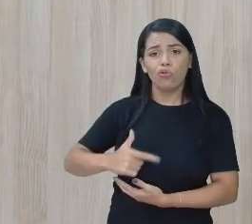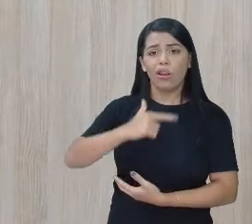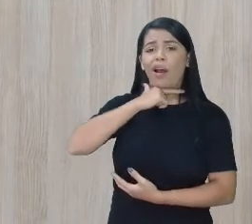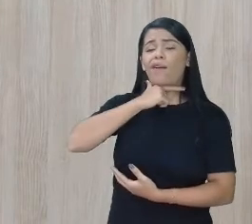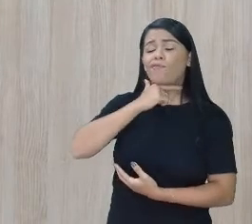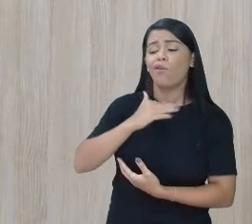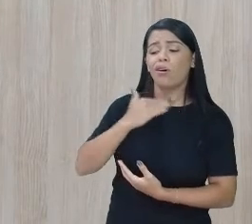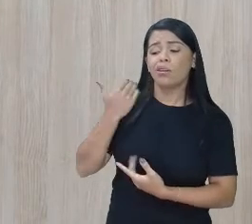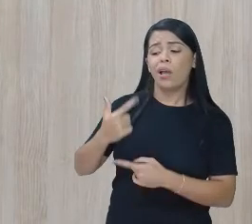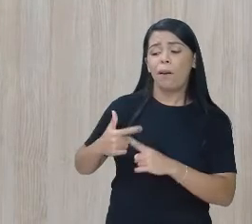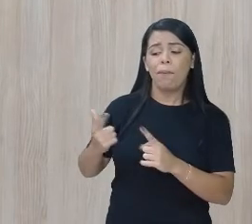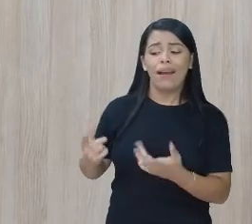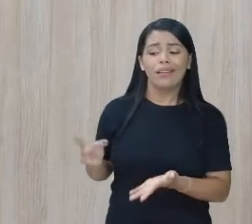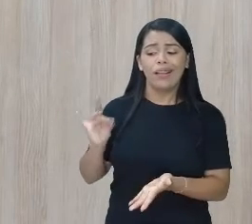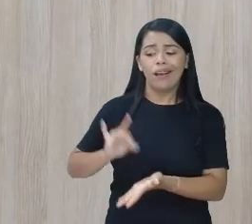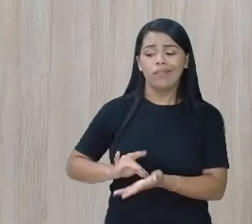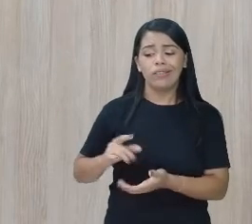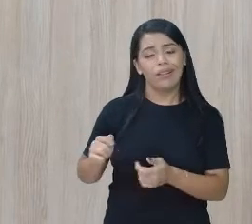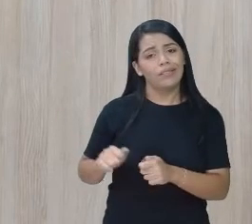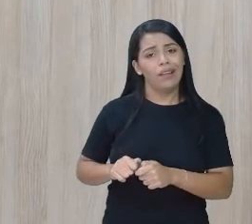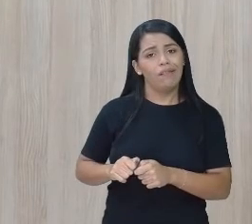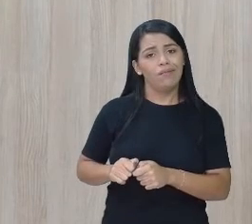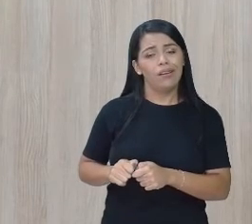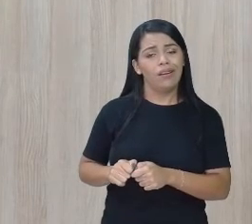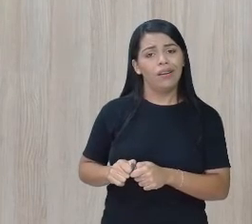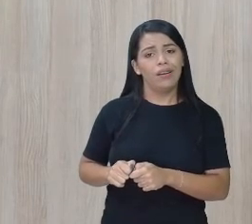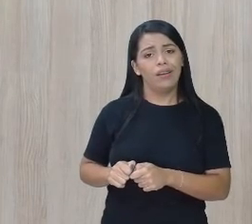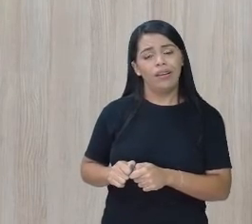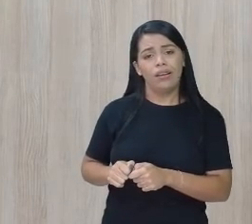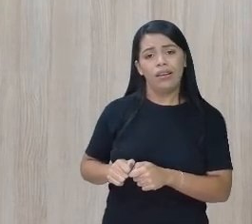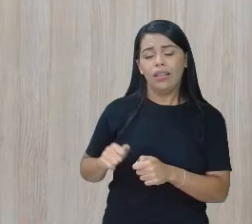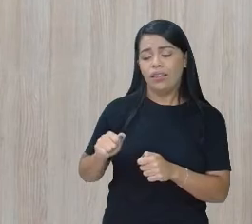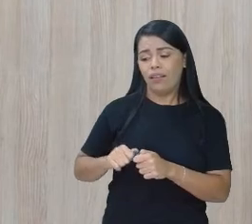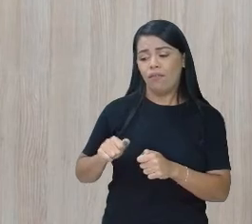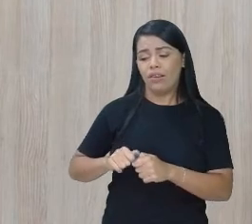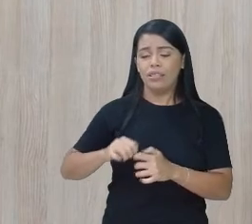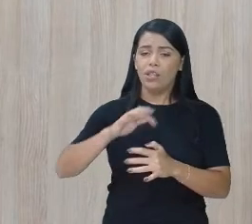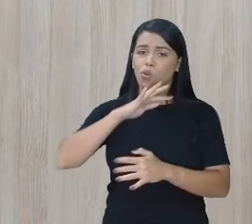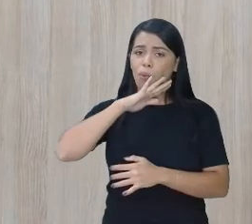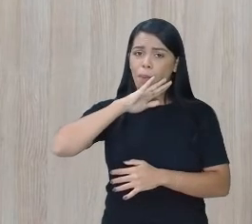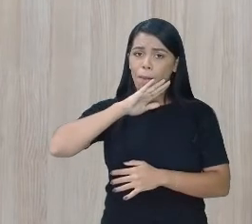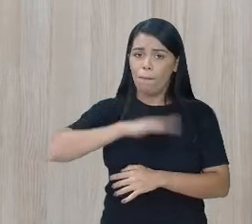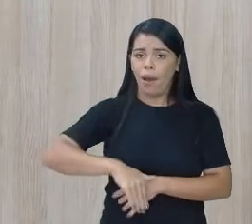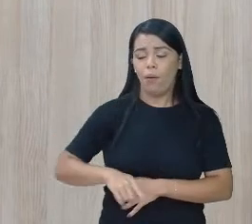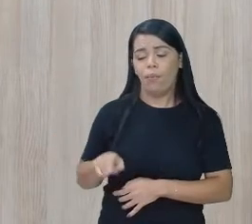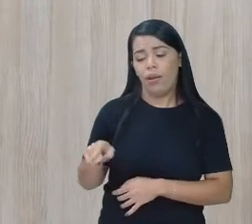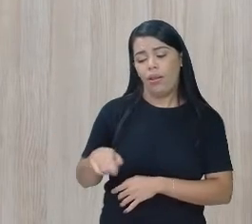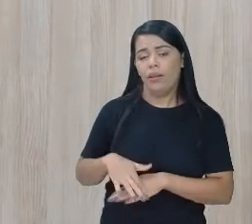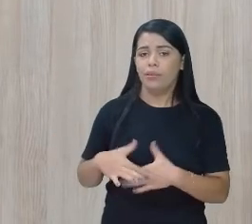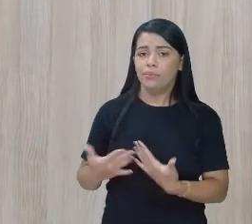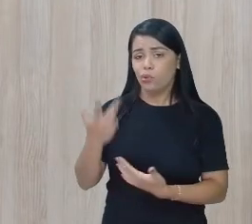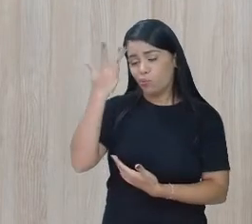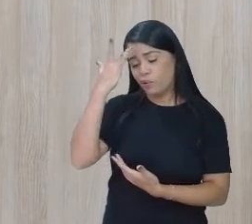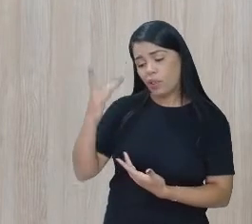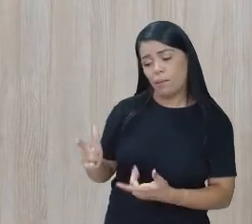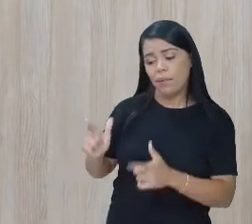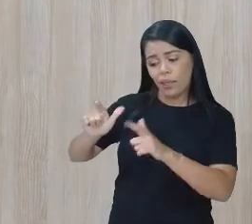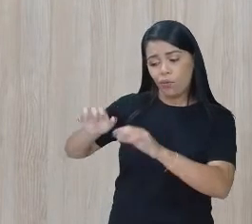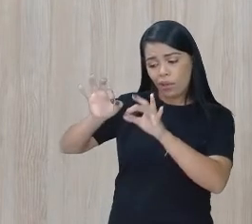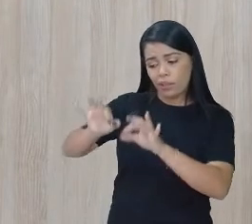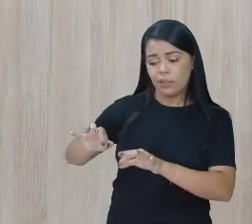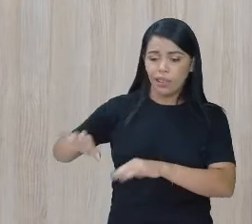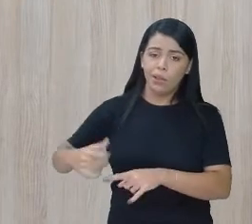estava prejudicando o pobre do bichinho, né? Mas como o macaco não sabia que esse era o habitat natural do peixe, ele pecou ali